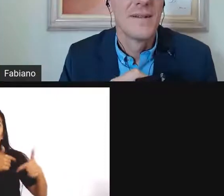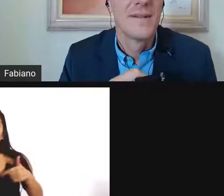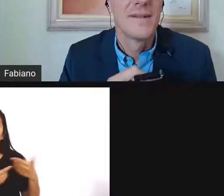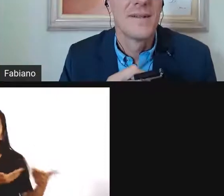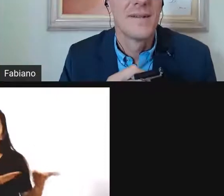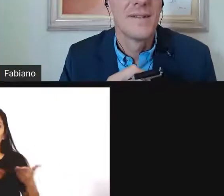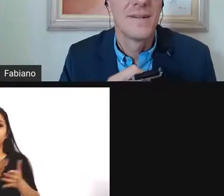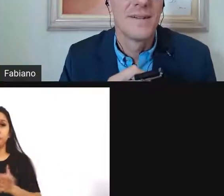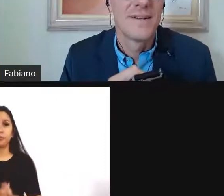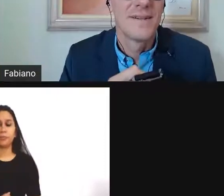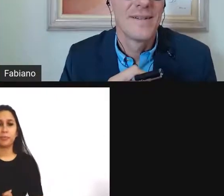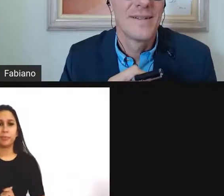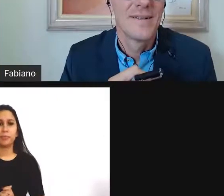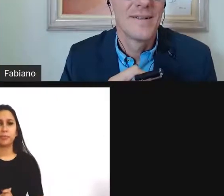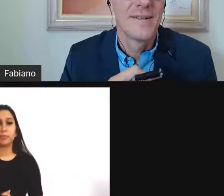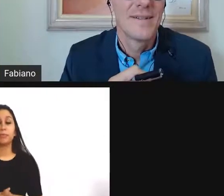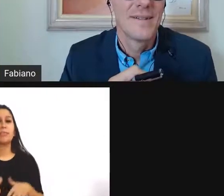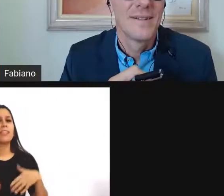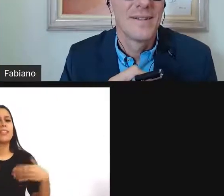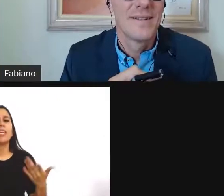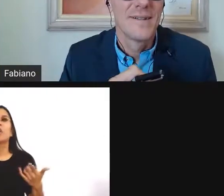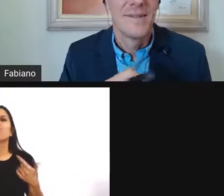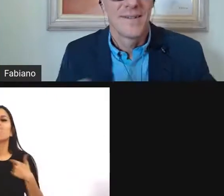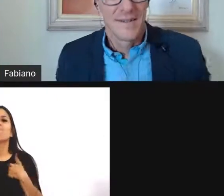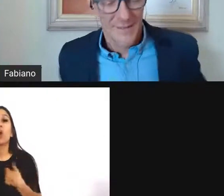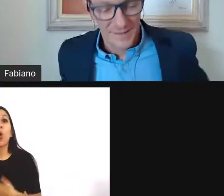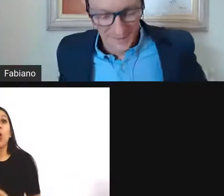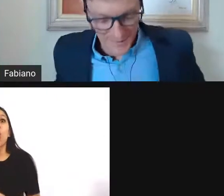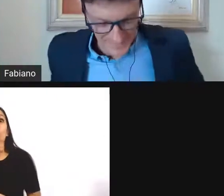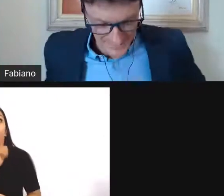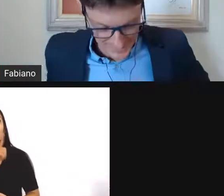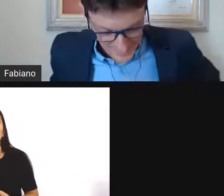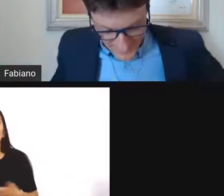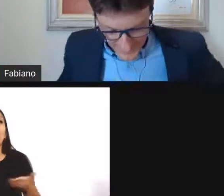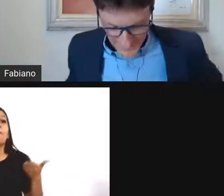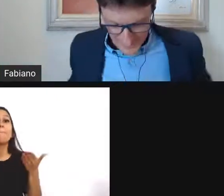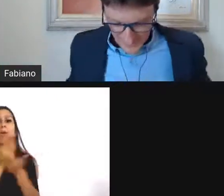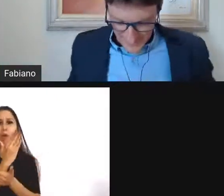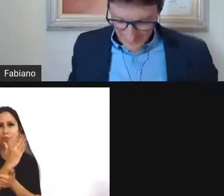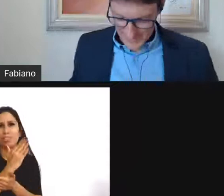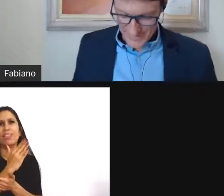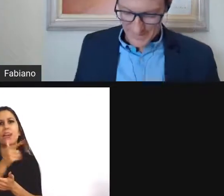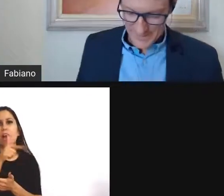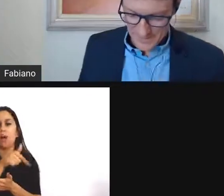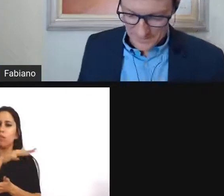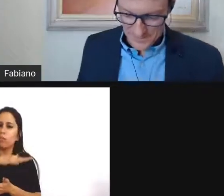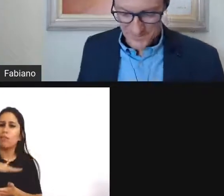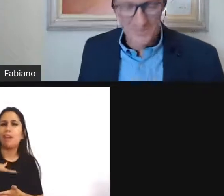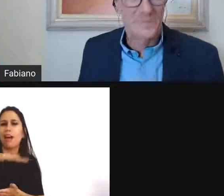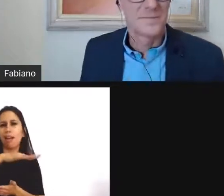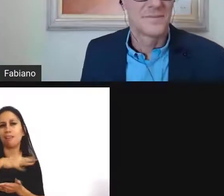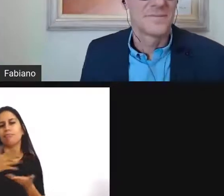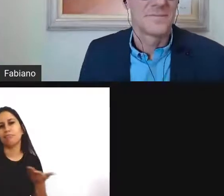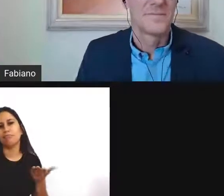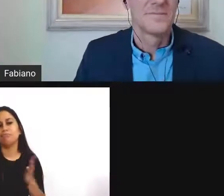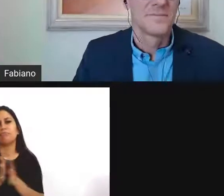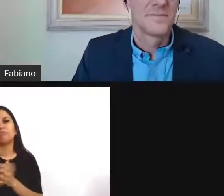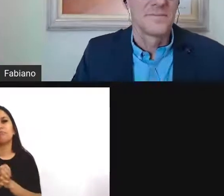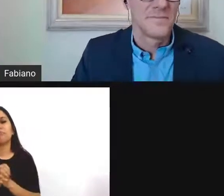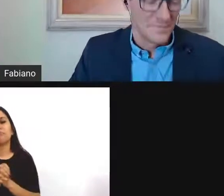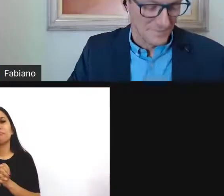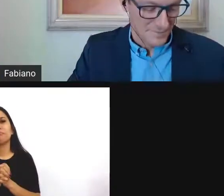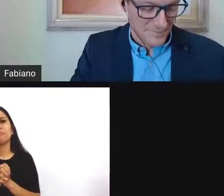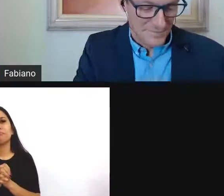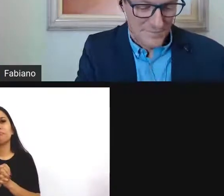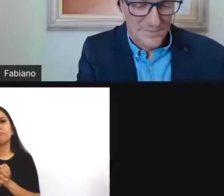e eu acabei conseguindo a aprovação na UF, nessa área. E,